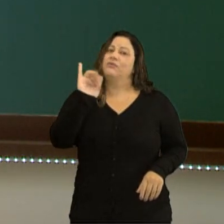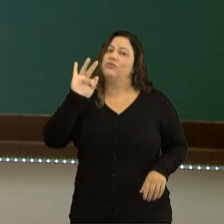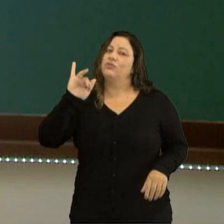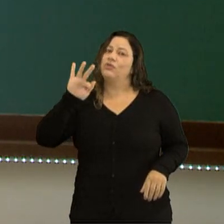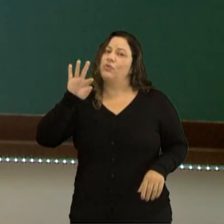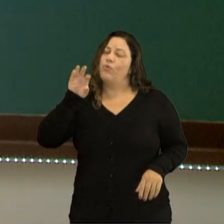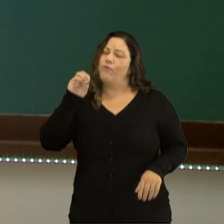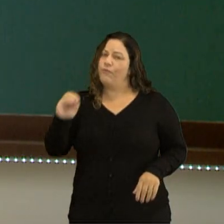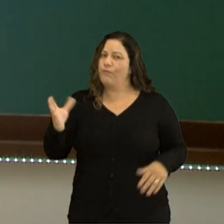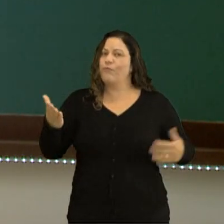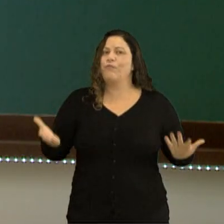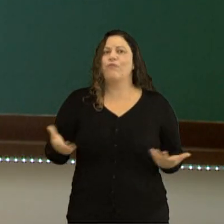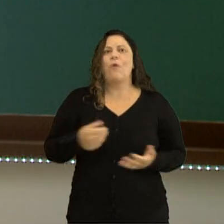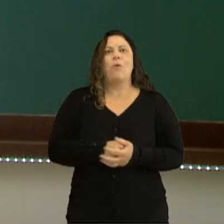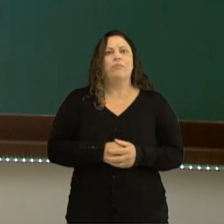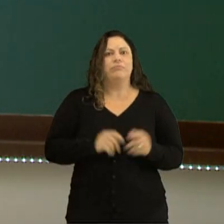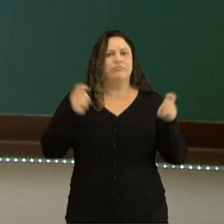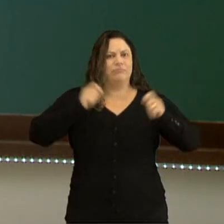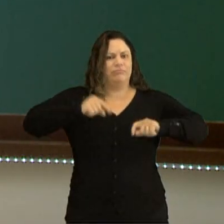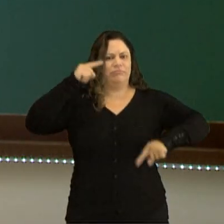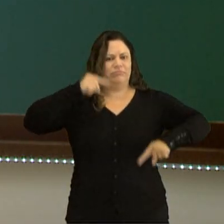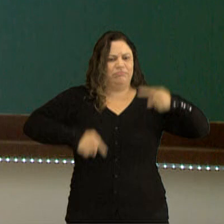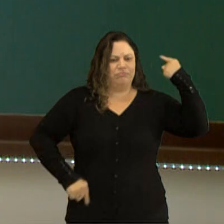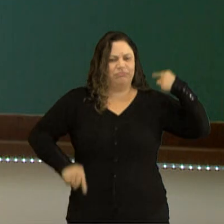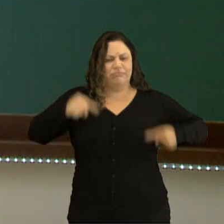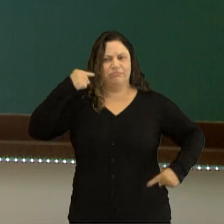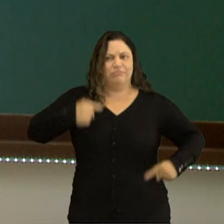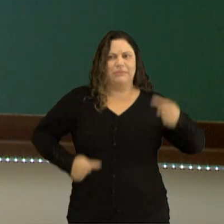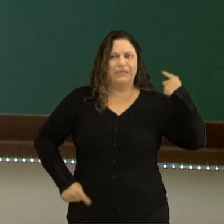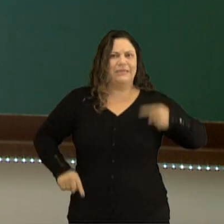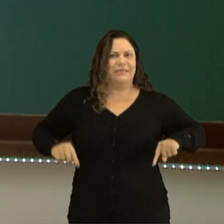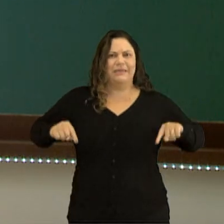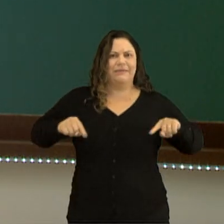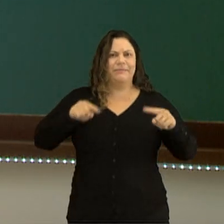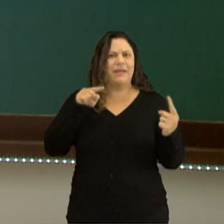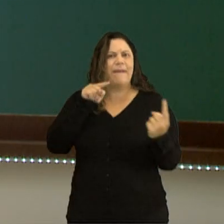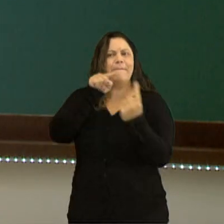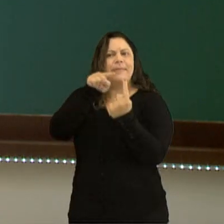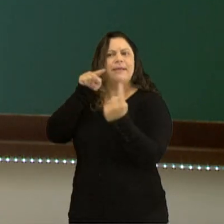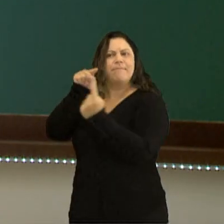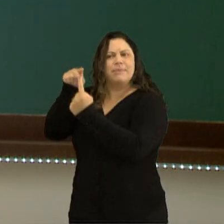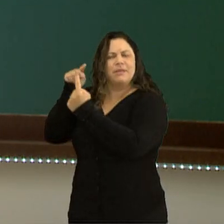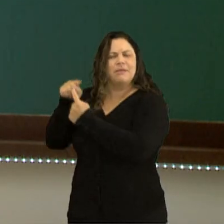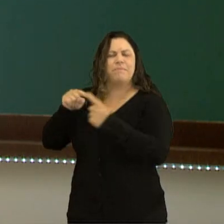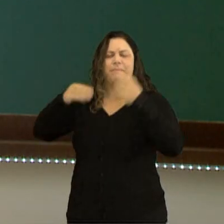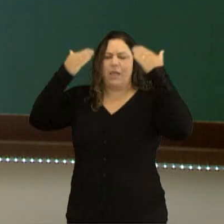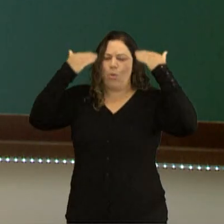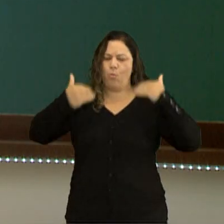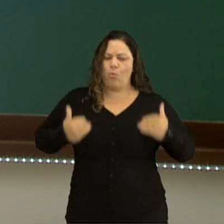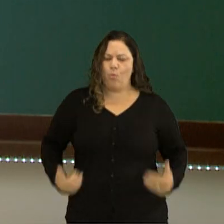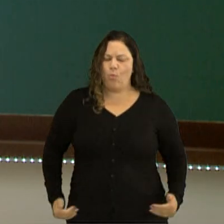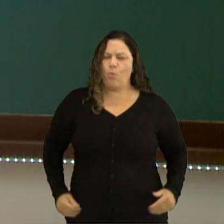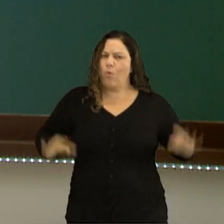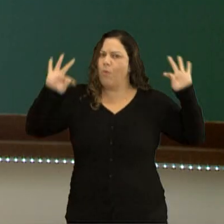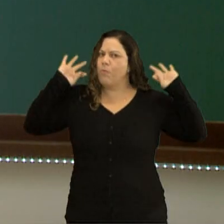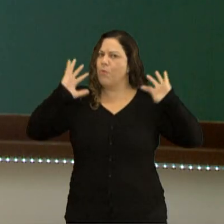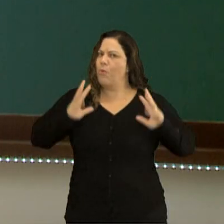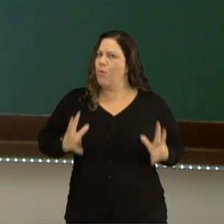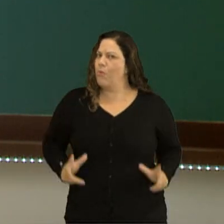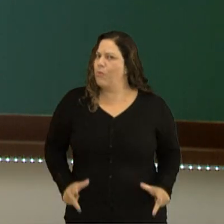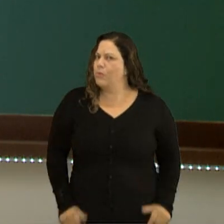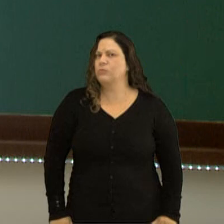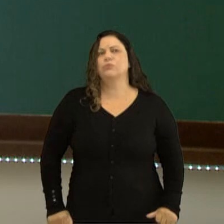doença sistêmica. O que quer dizer isso? É uma doença que ela atinge o corpo todo. Uma vez ali que ela alcança a